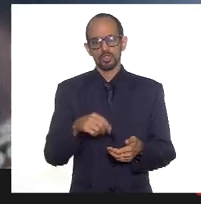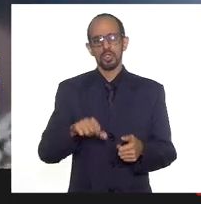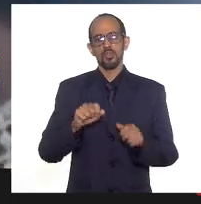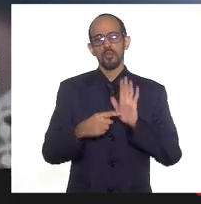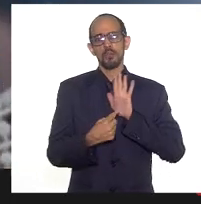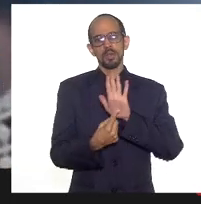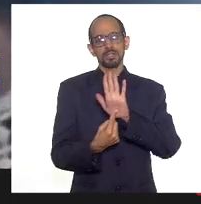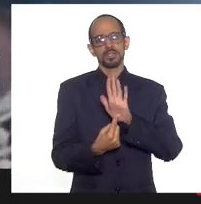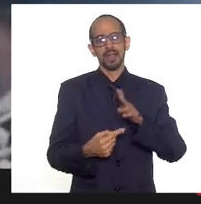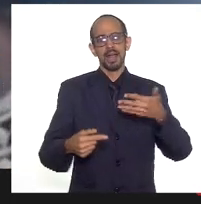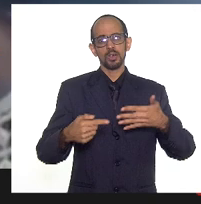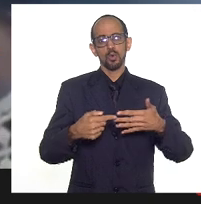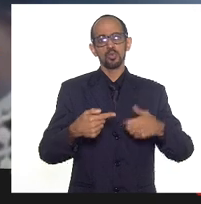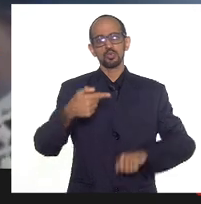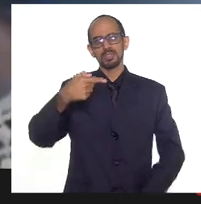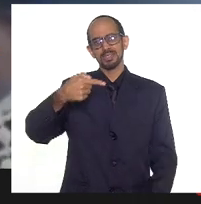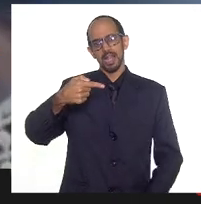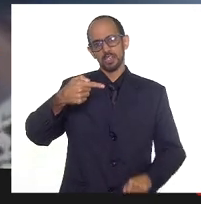momentos, né?